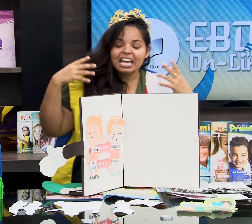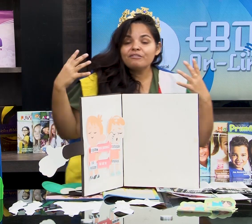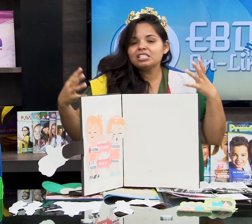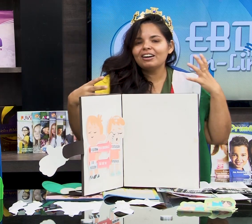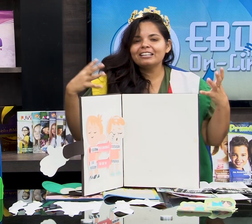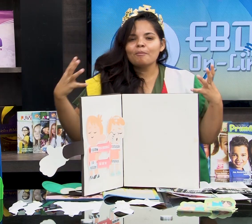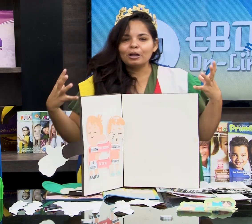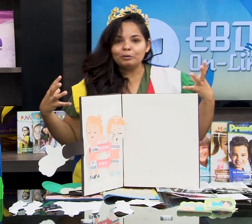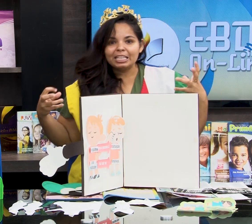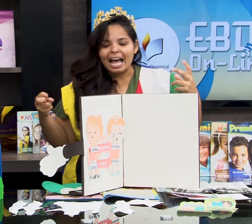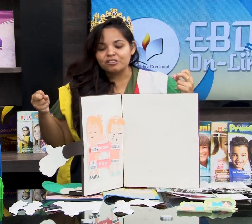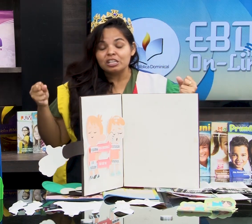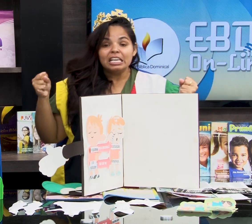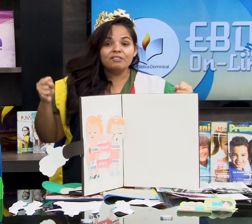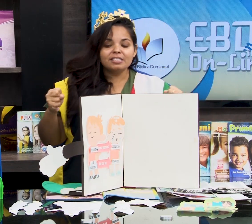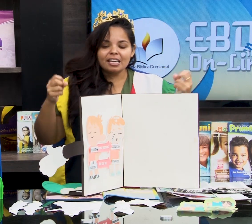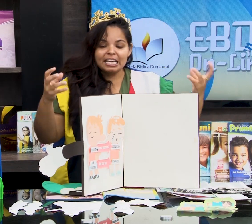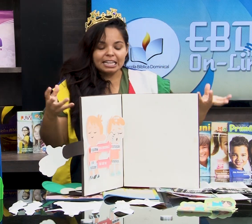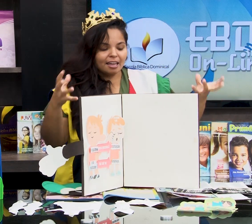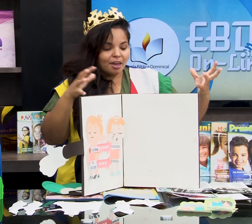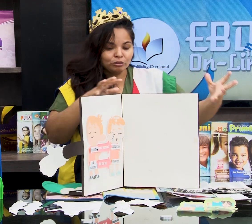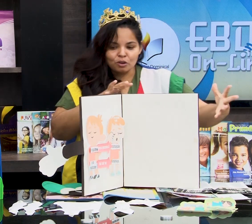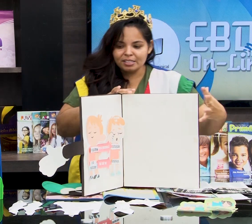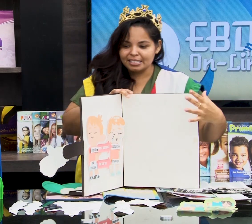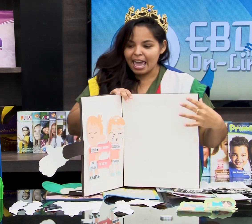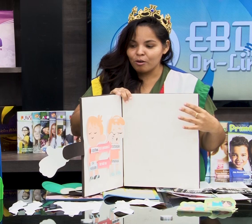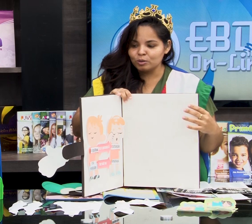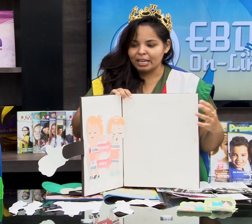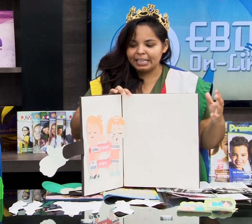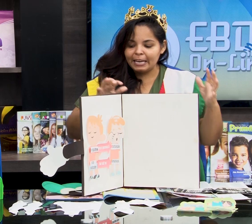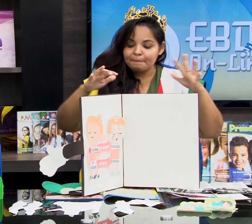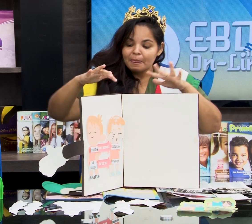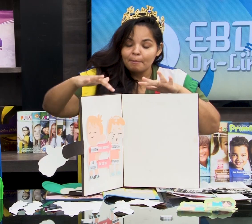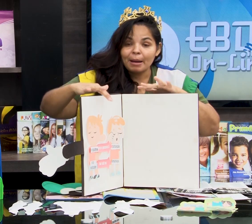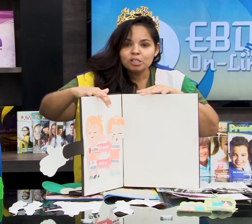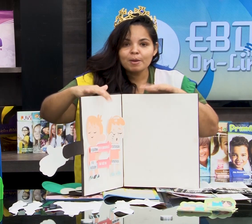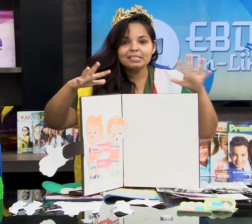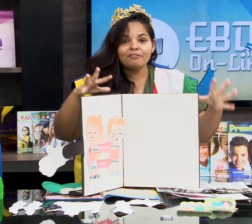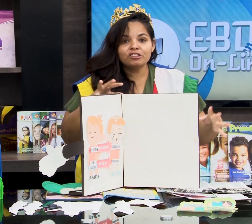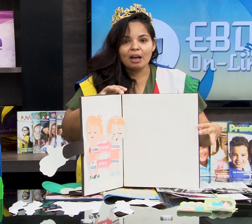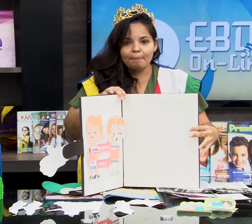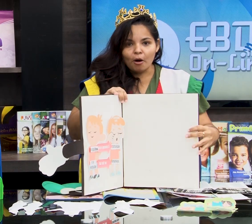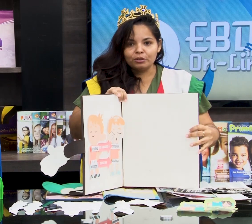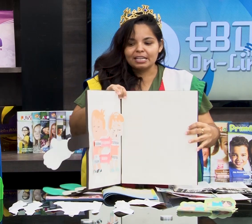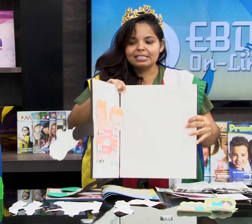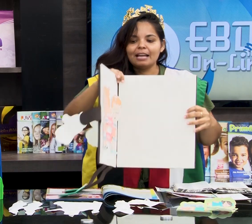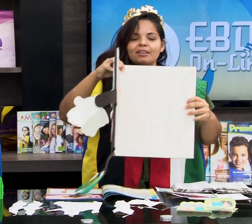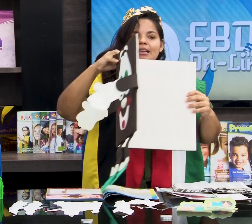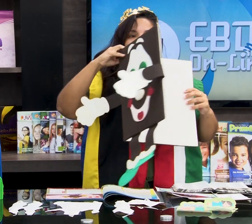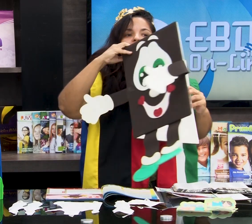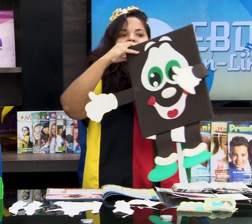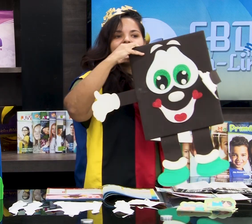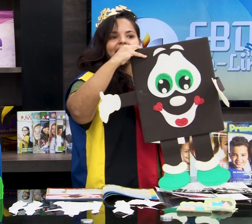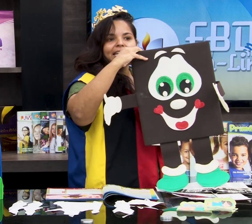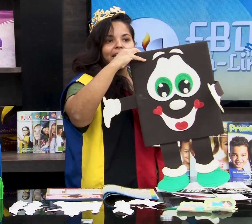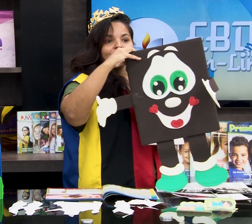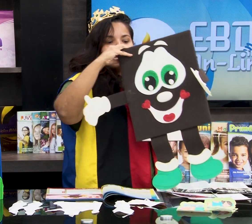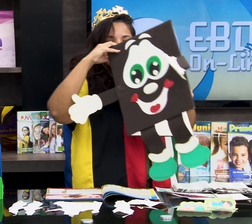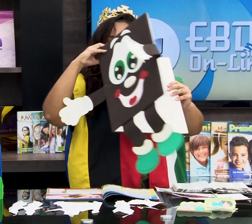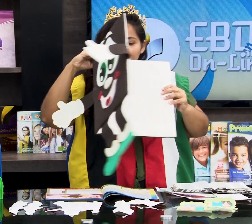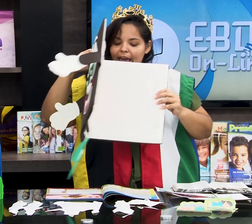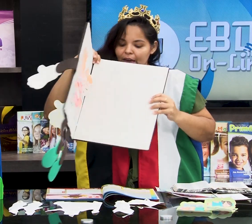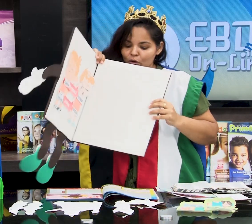Sagrada. E aí você vai dando oportunidade. E eu trouxe esse recurso aqui mais para servir de apoio, tá certo? Essa biblinha